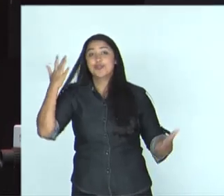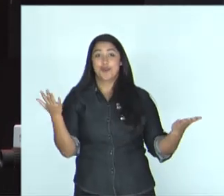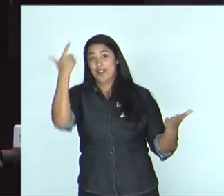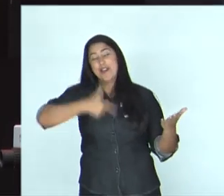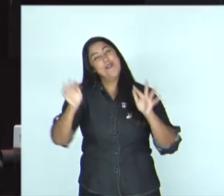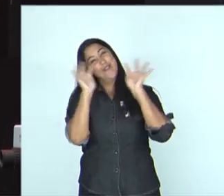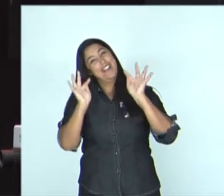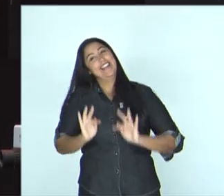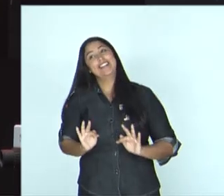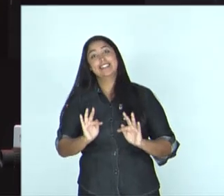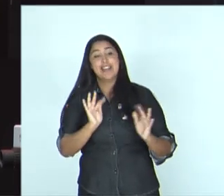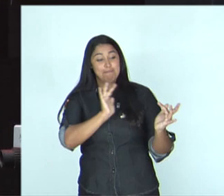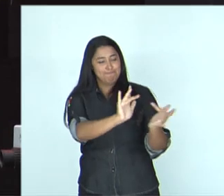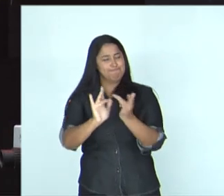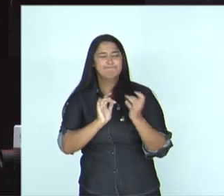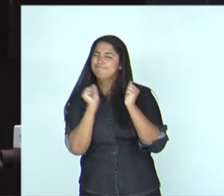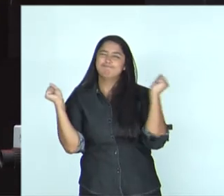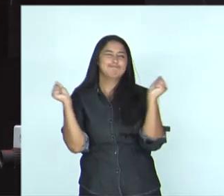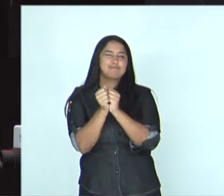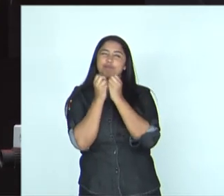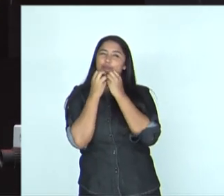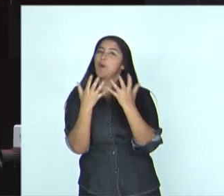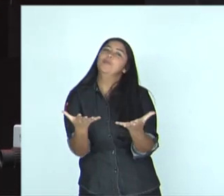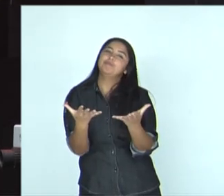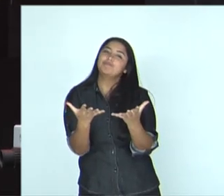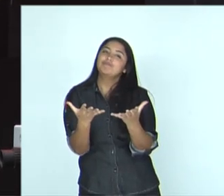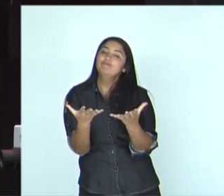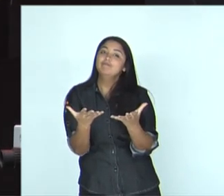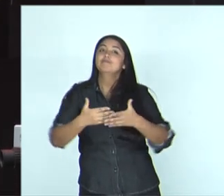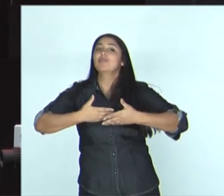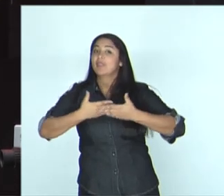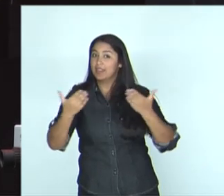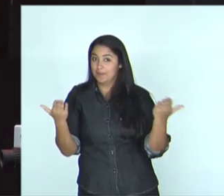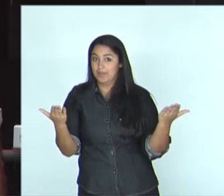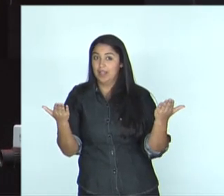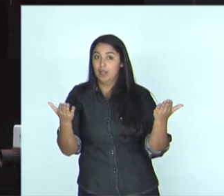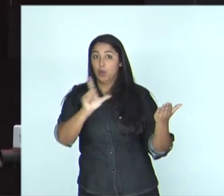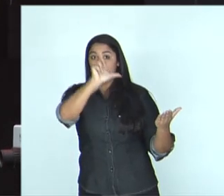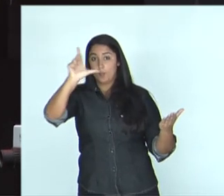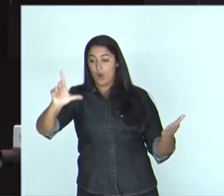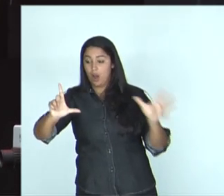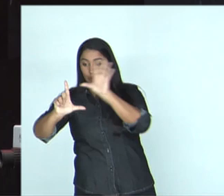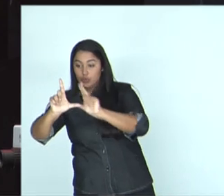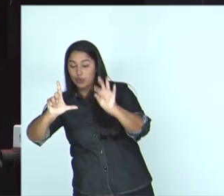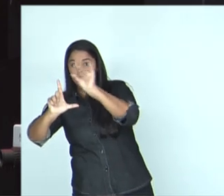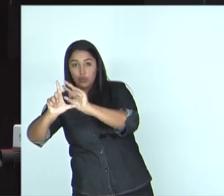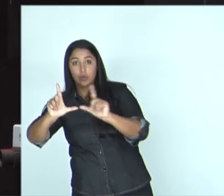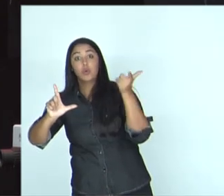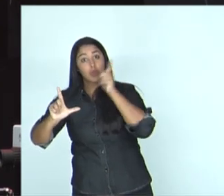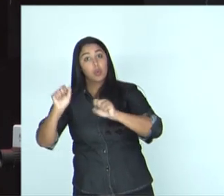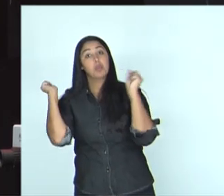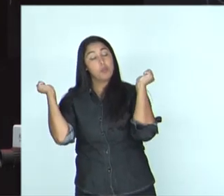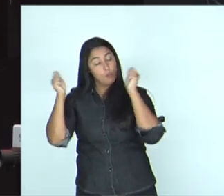gente interagindo. Bem, querido, o nosso QR Code continua aqui do lado, e você pode